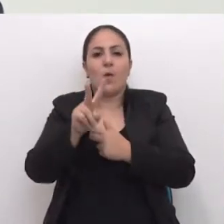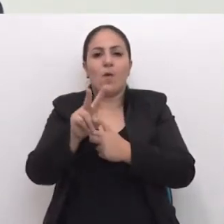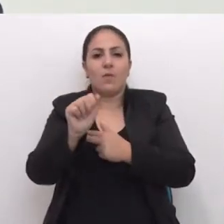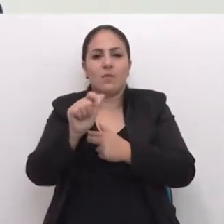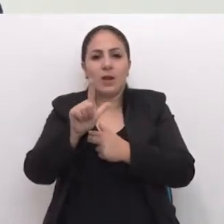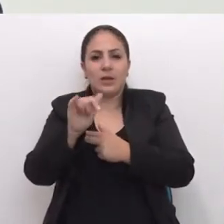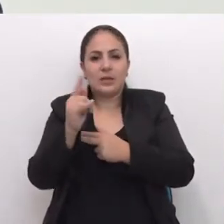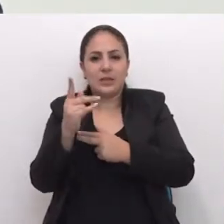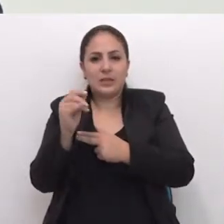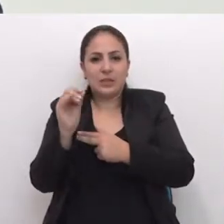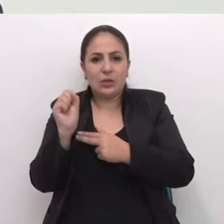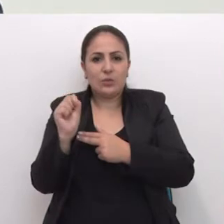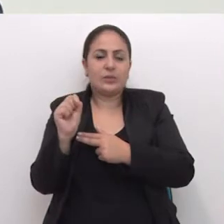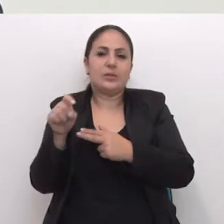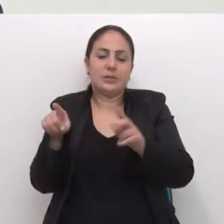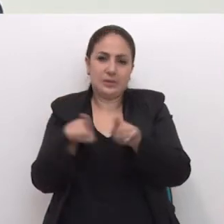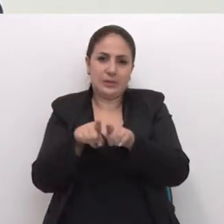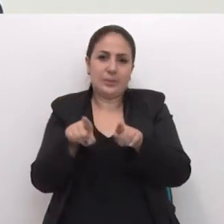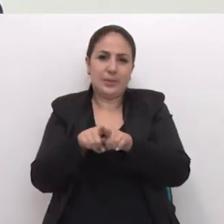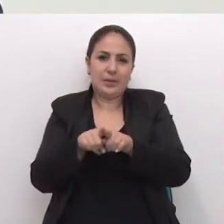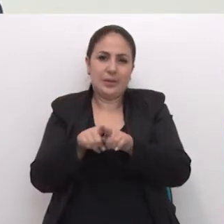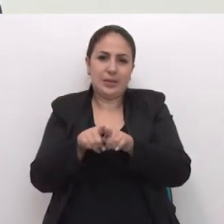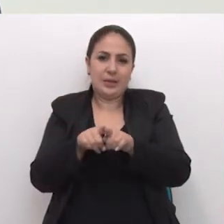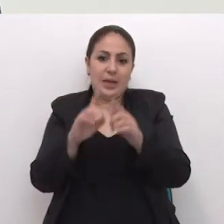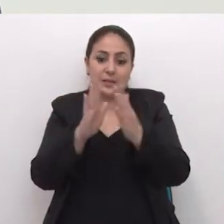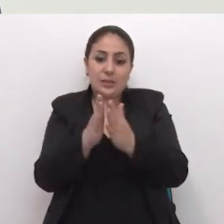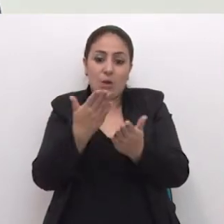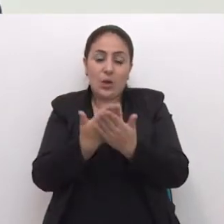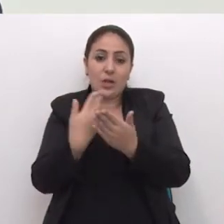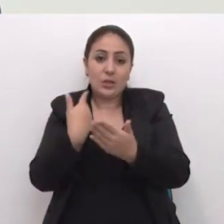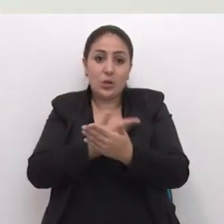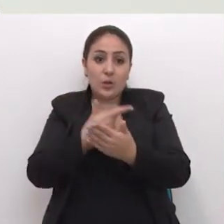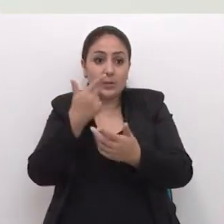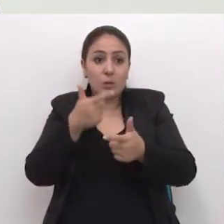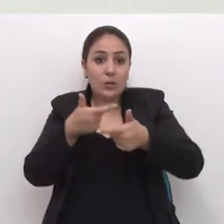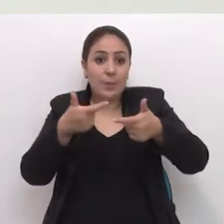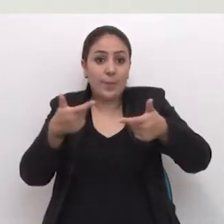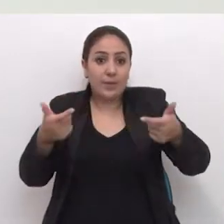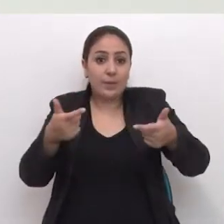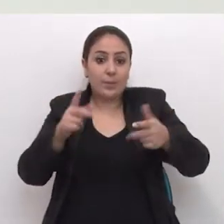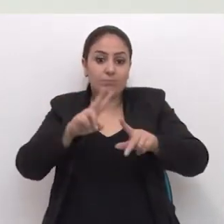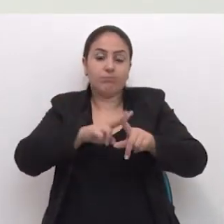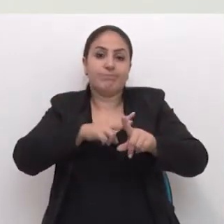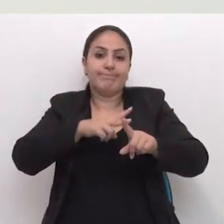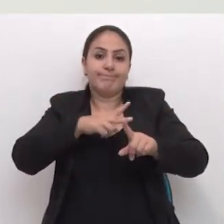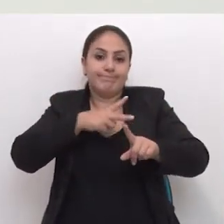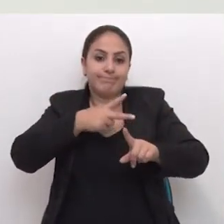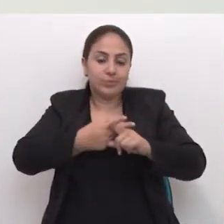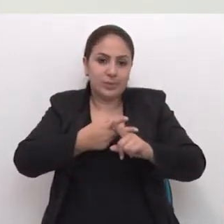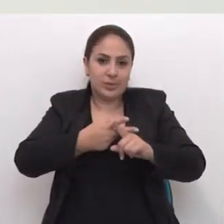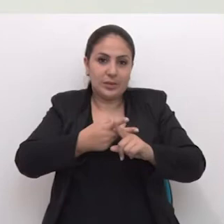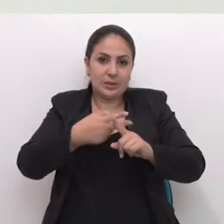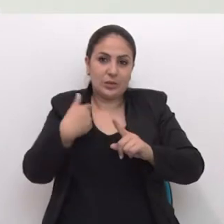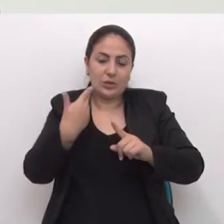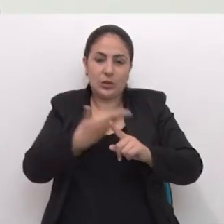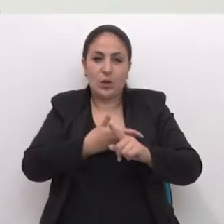bairro Valinhos, que também foi a escola que nós aumentamos, praticamente dobramos